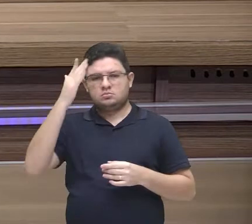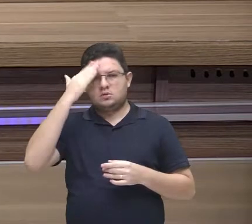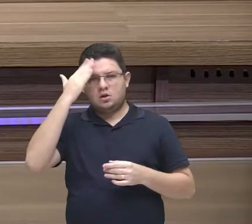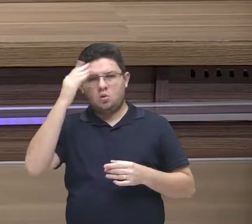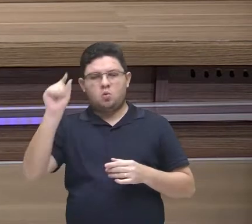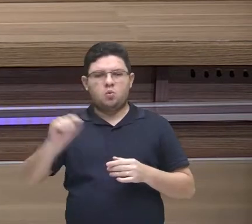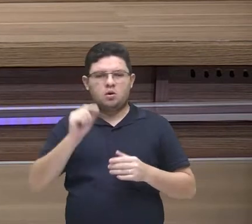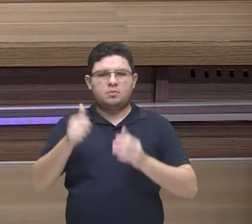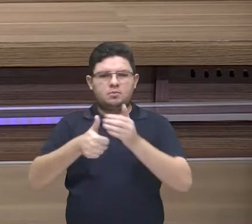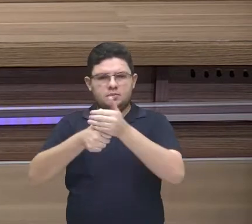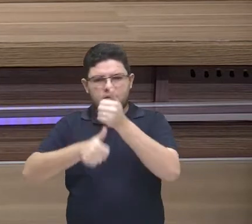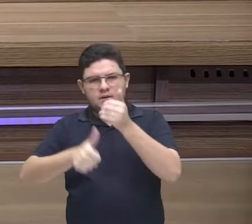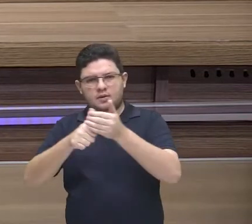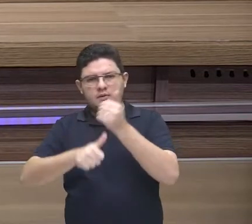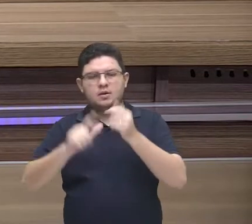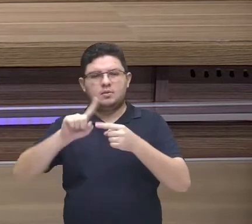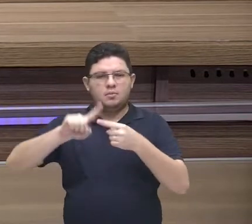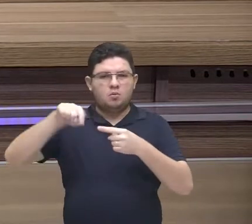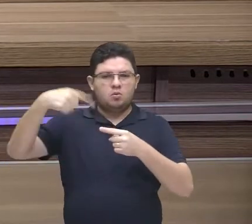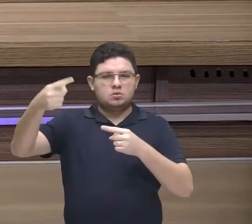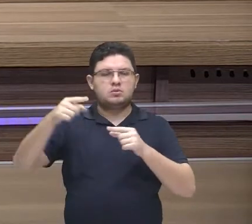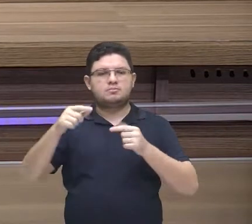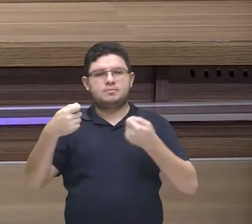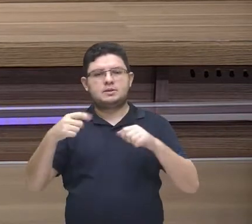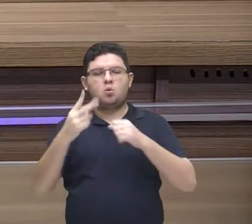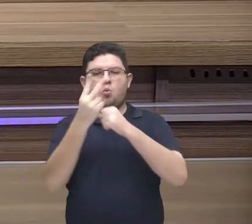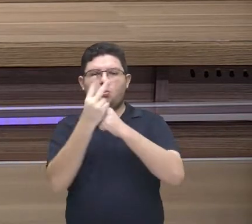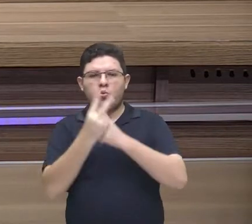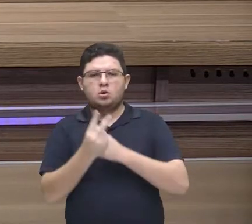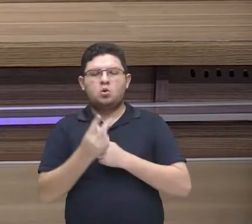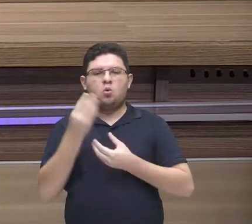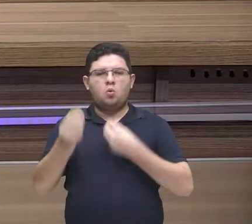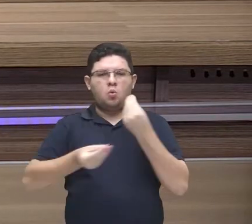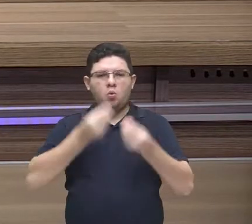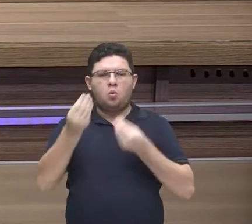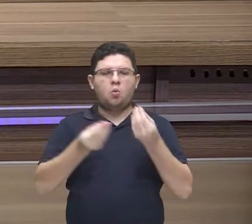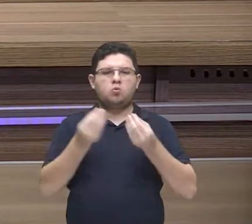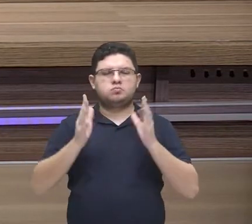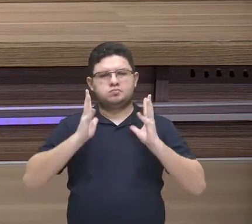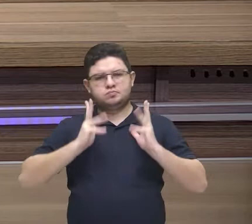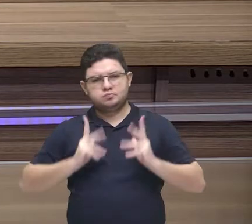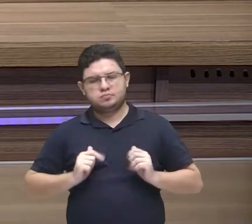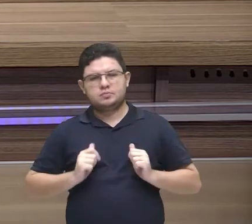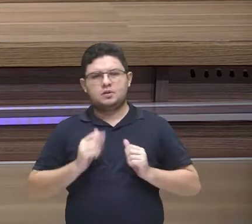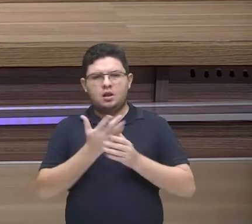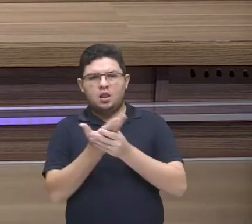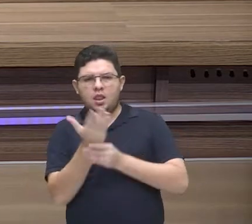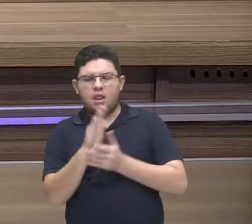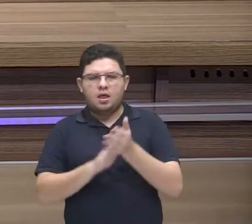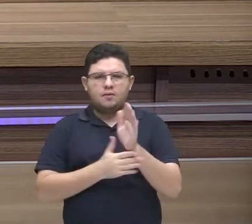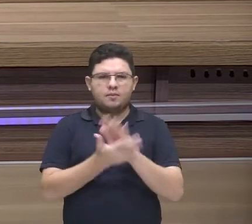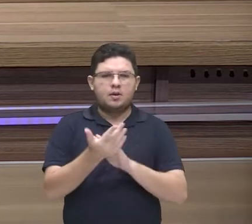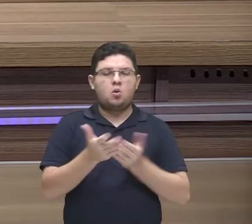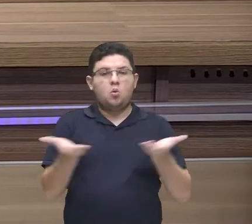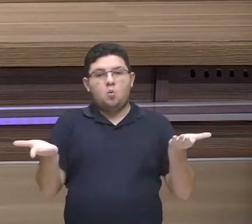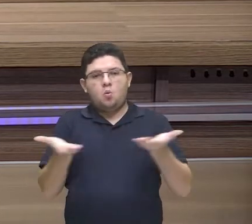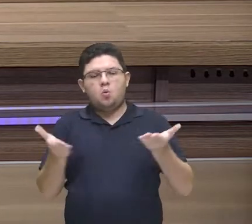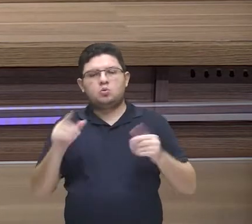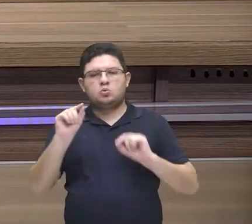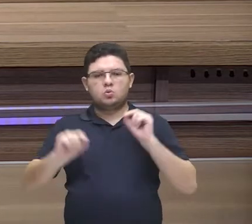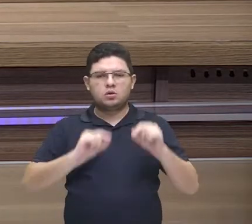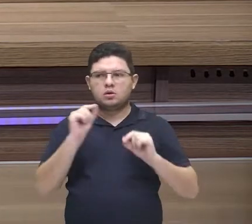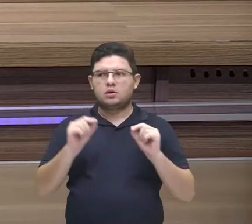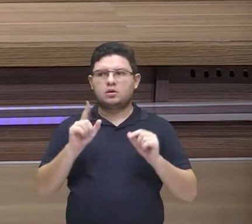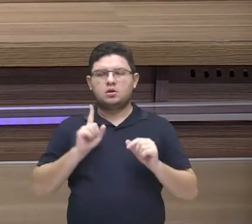tem que ter o autocuidado de como fazer a higienização, como lavar a mão. E hoje nós estamos aqui diante dessa pandemia